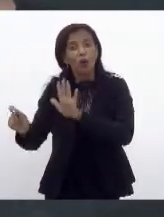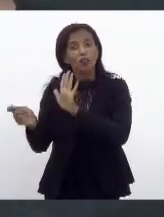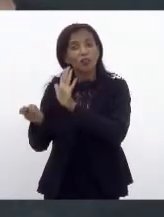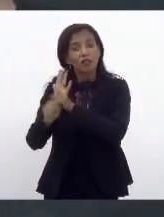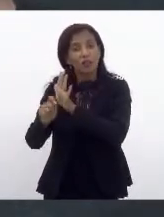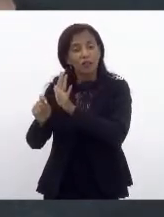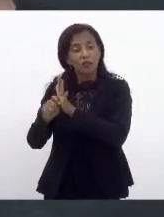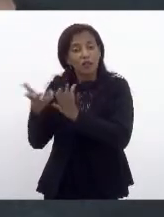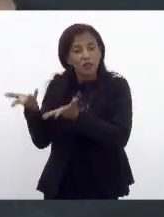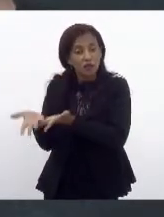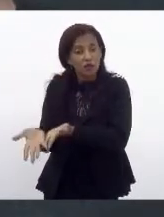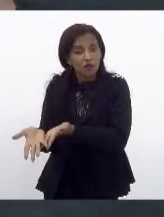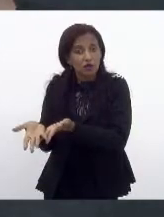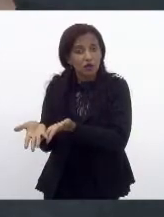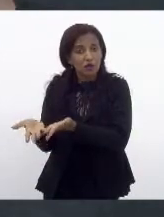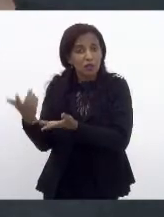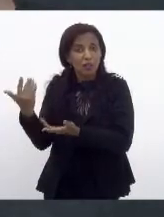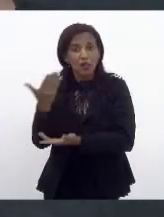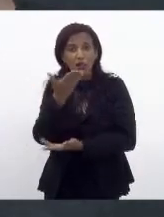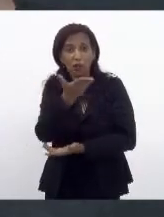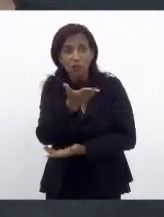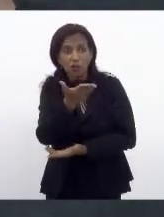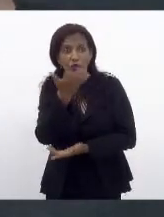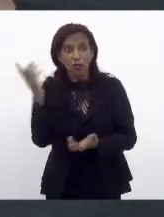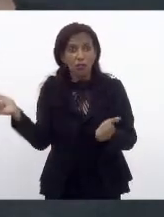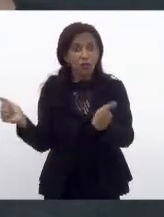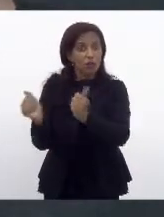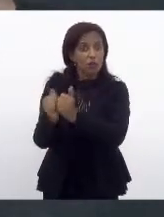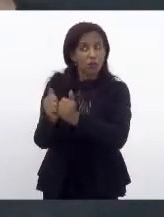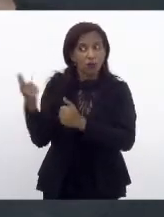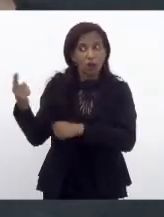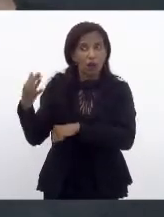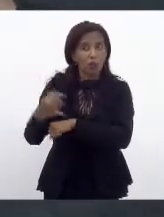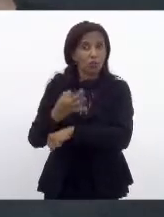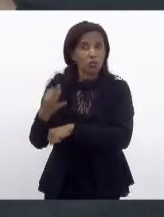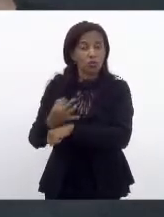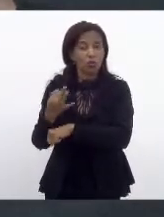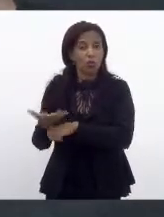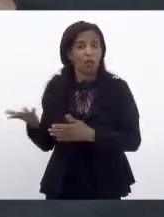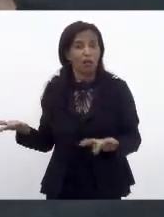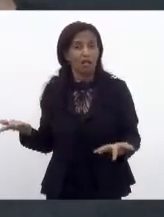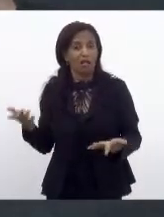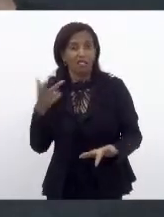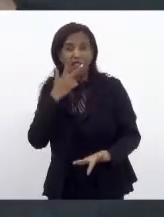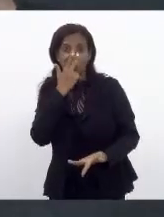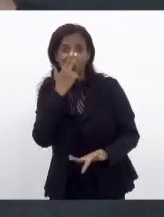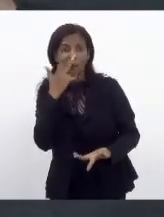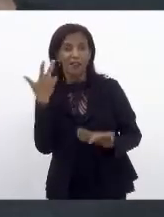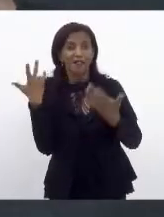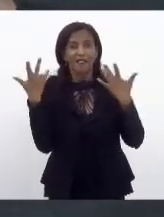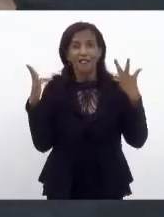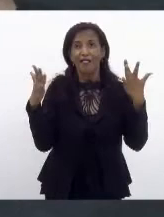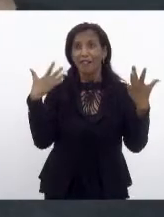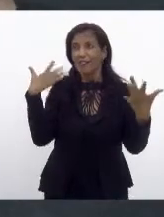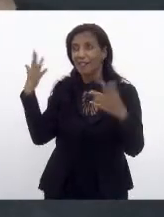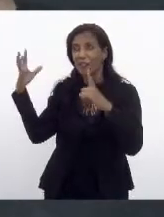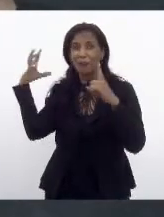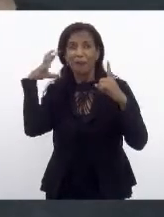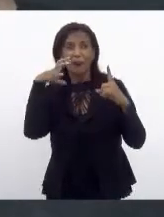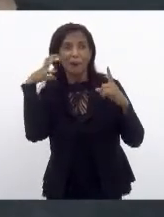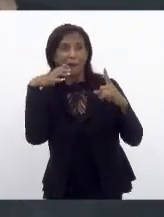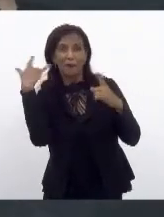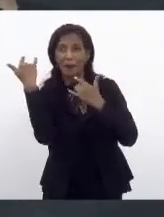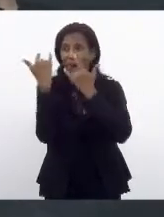drogas e um indivíduo que estava aqui conosco, e ela não se aguentou e foi lá tietar, porque eles adoram tietar traficante, adoram tietar